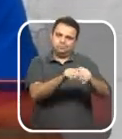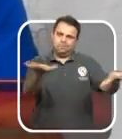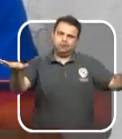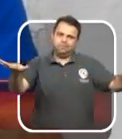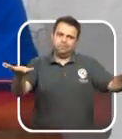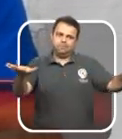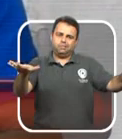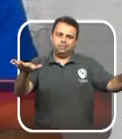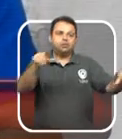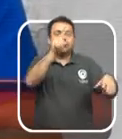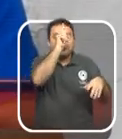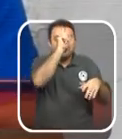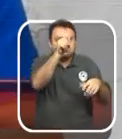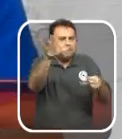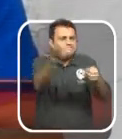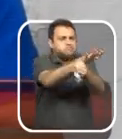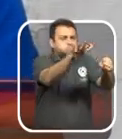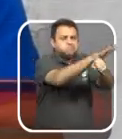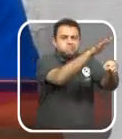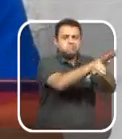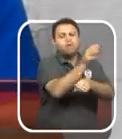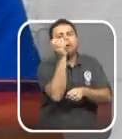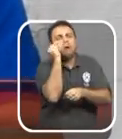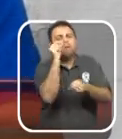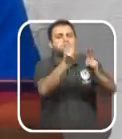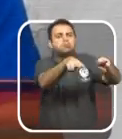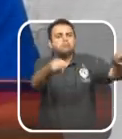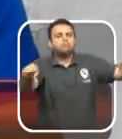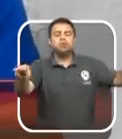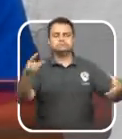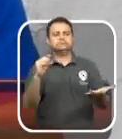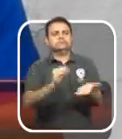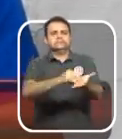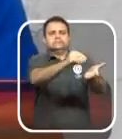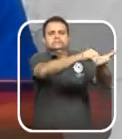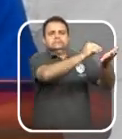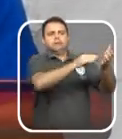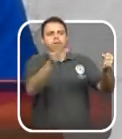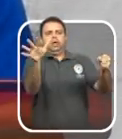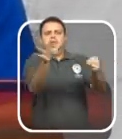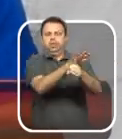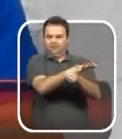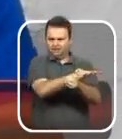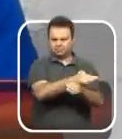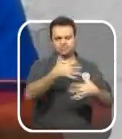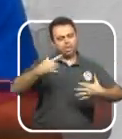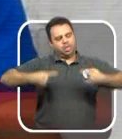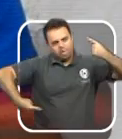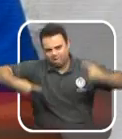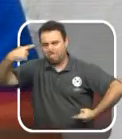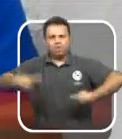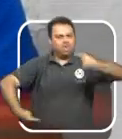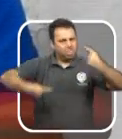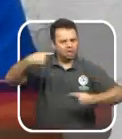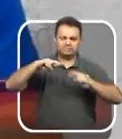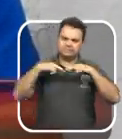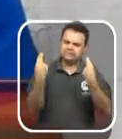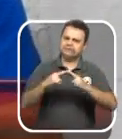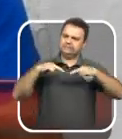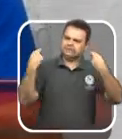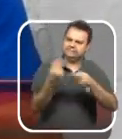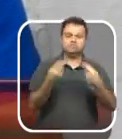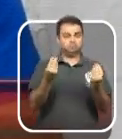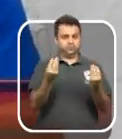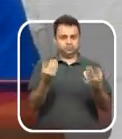pandemia, e a questão da falta de leitos que houve, é um tema que nós debatemos muito aqui. Eu me lembro de uma reunião que nós fizemos